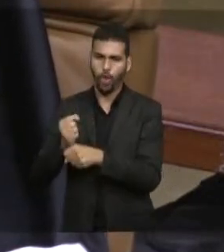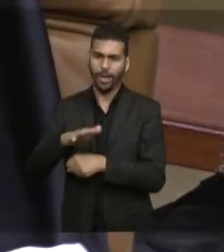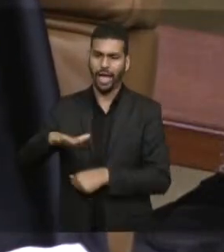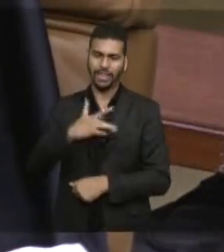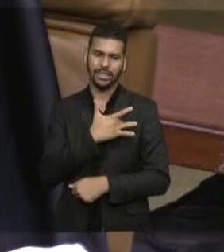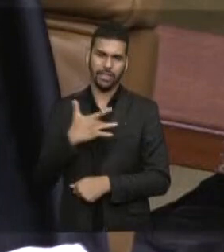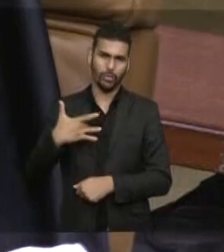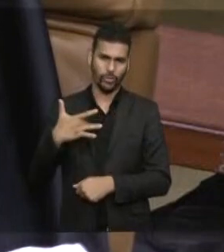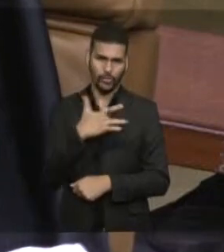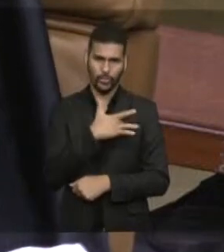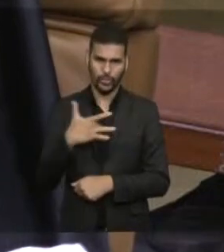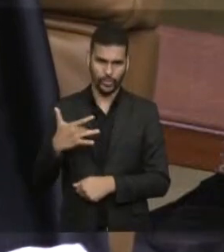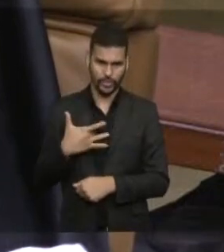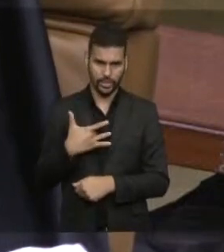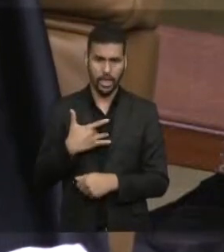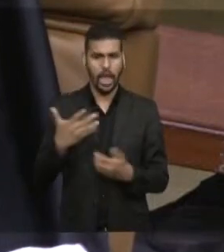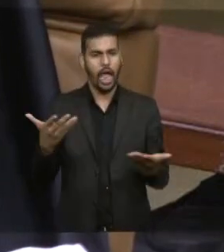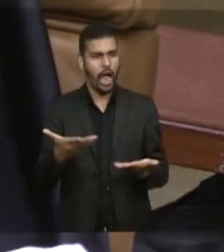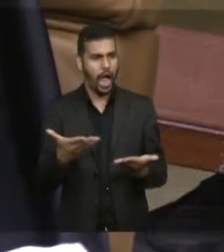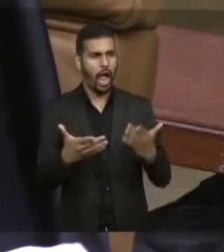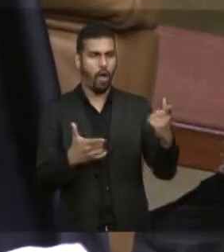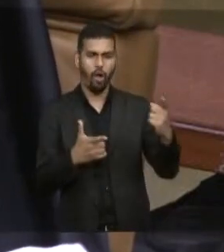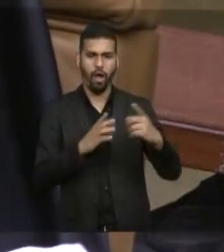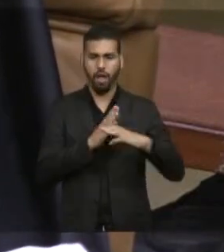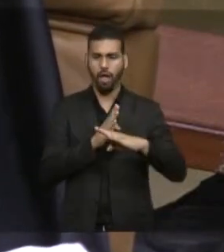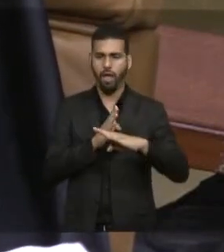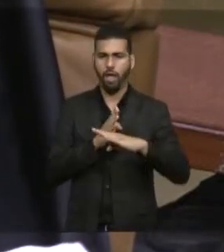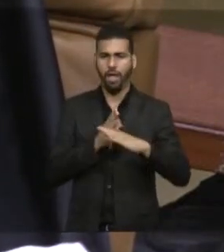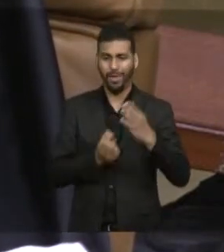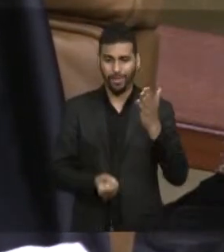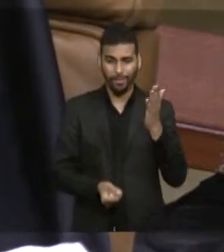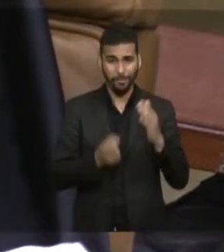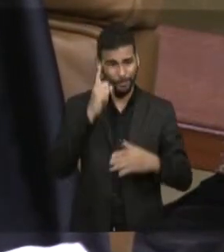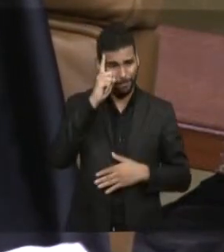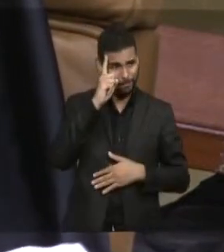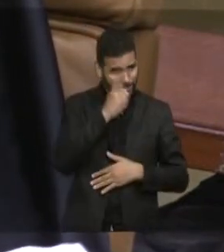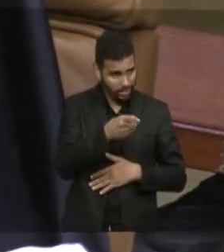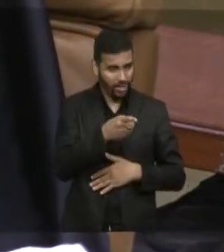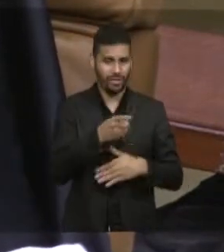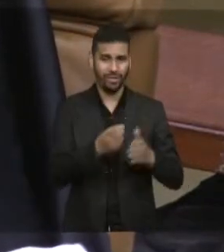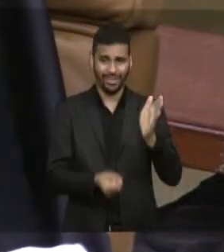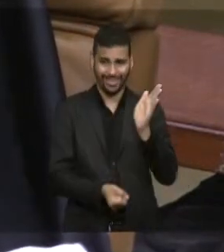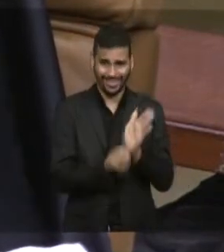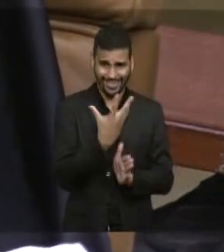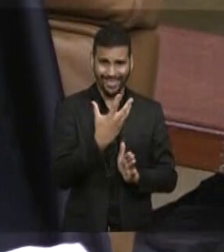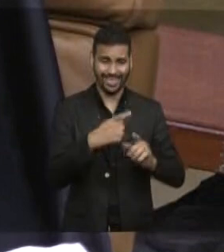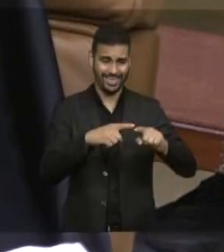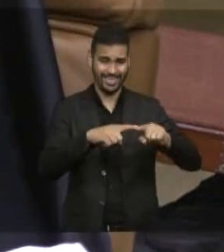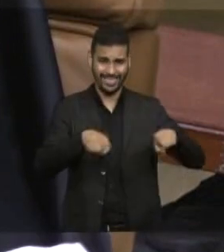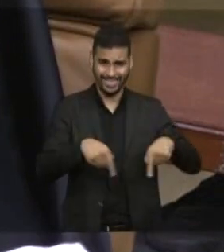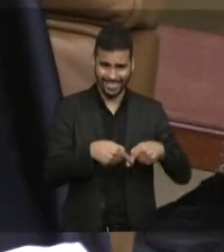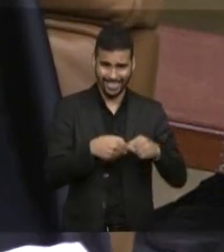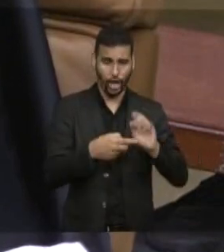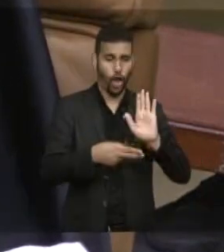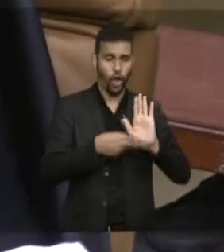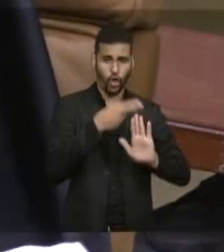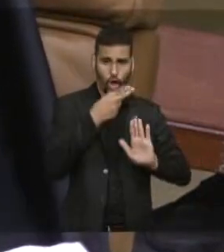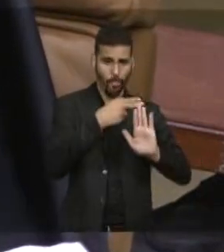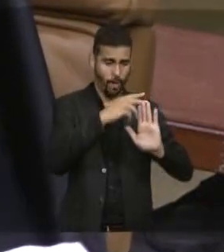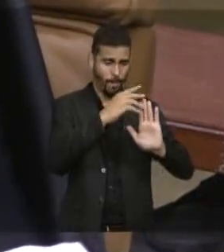interesses esses que estariam sendo ameaçados pela criação de obrigação indevida pela Norma